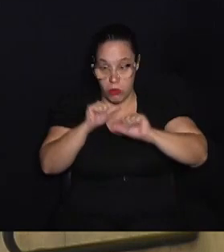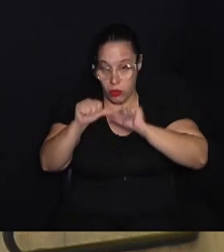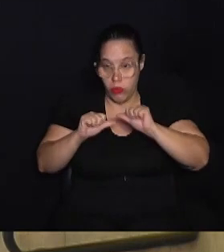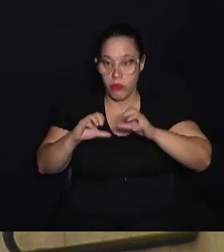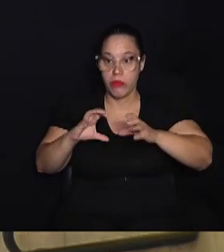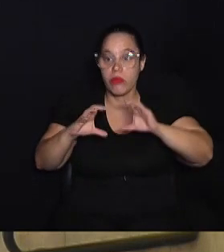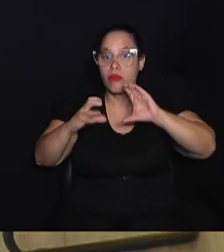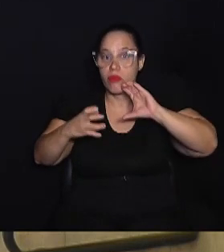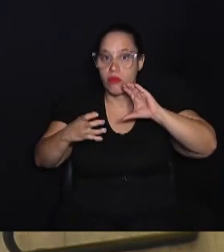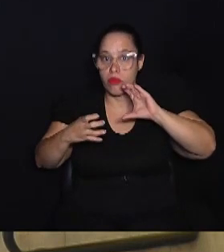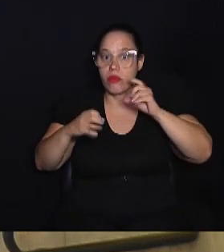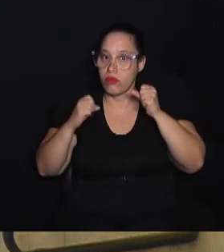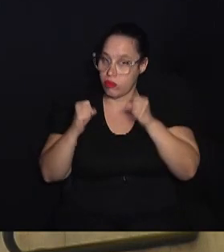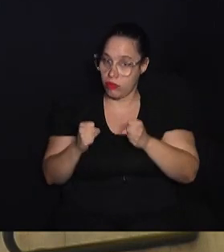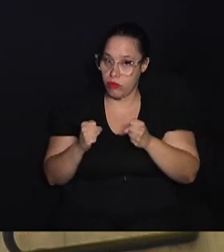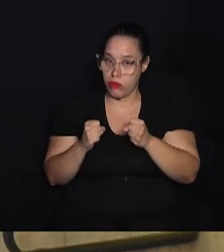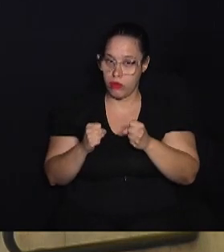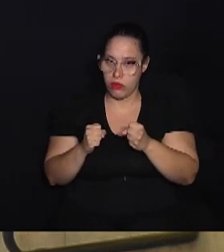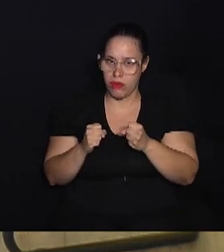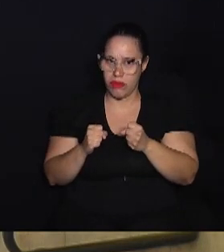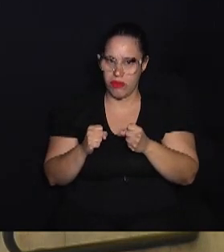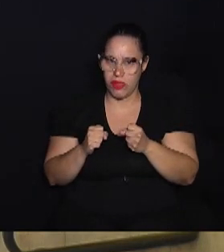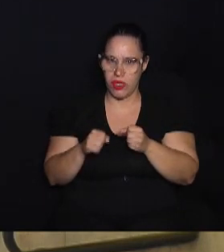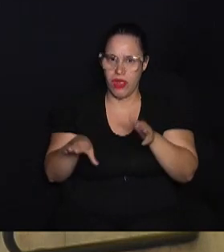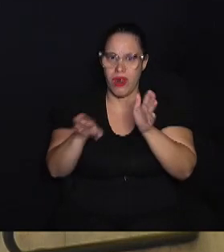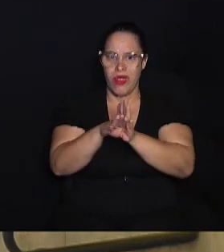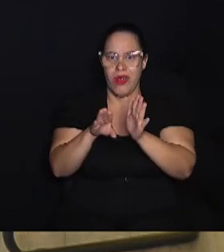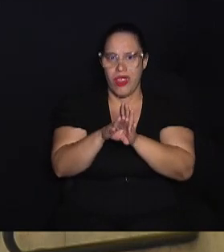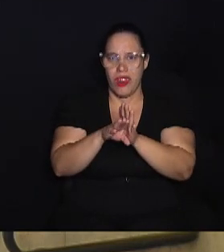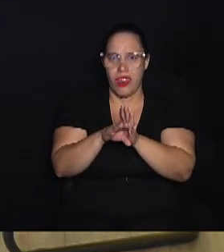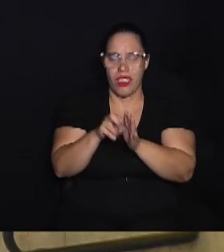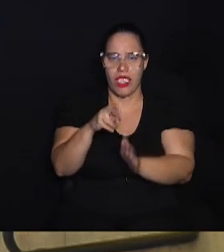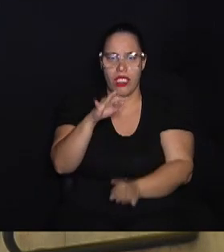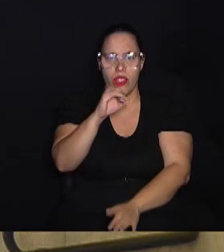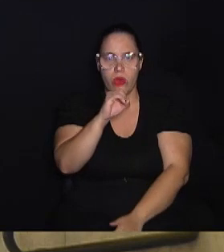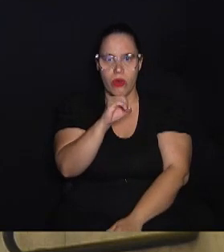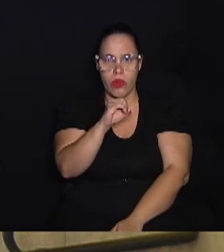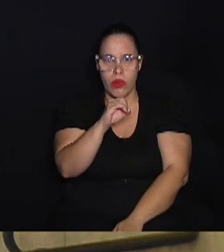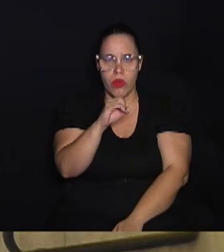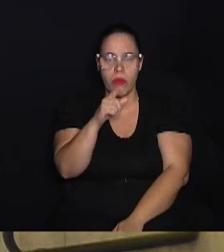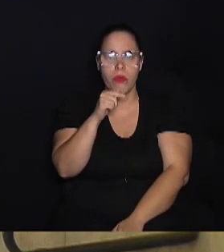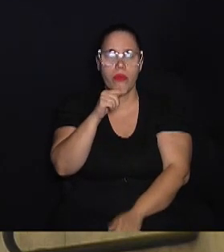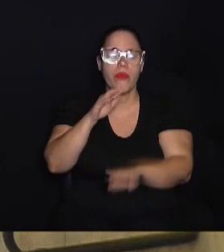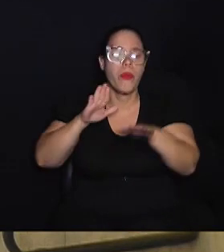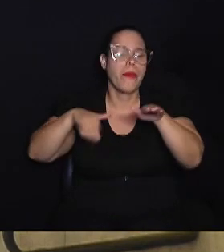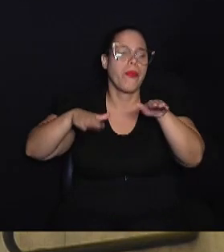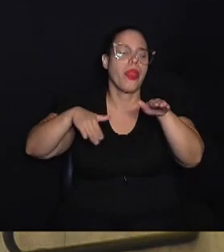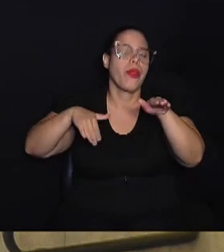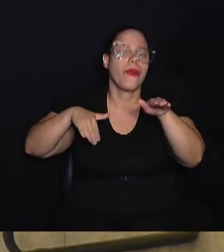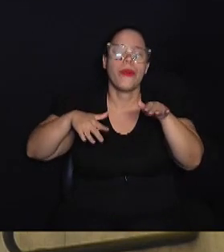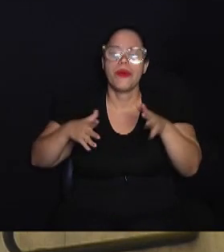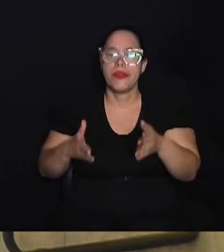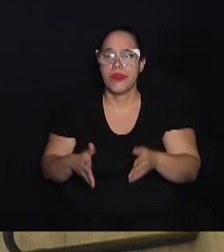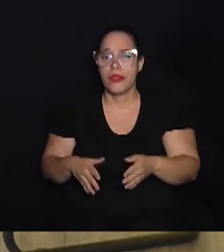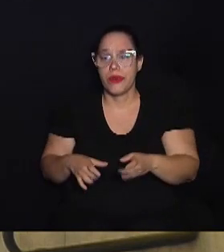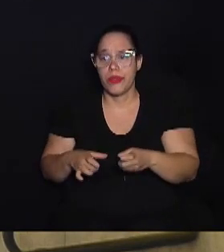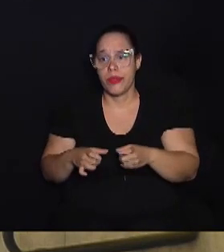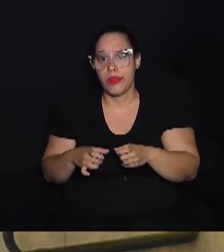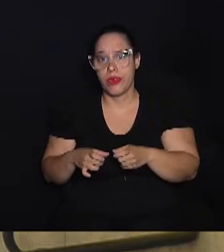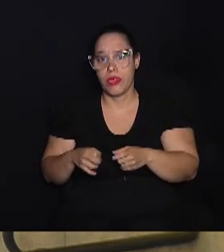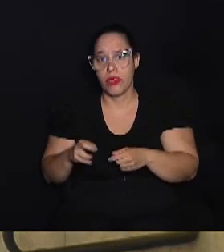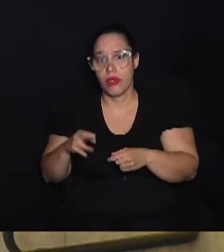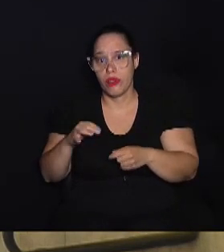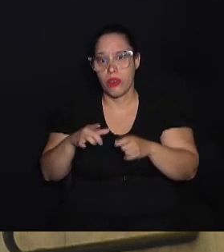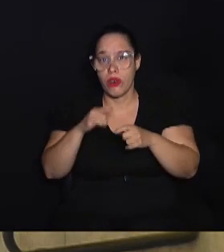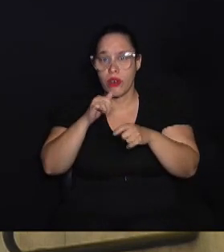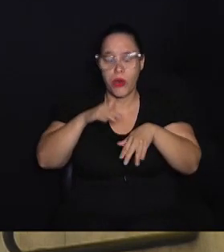clima, que pode chegar, o pessoal fala assim, vai chegar logo em Santos, vai chegar lá na praia, porque diz que vai aumentar o volume de